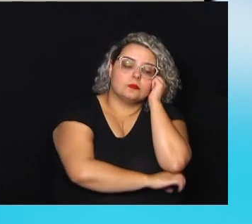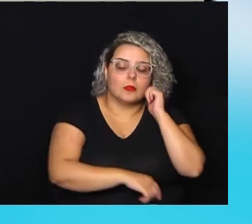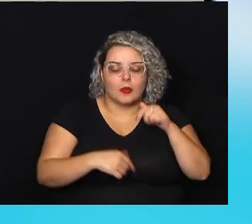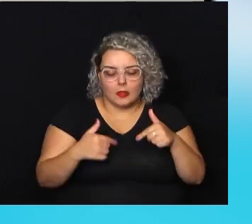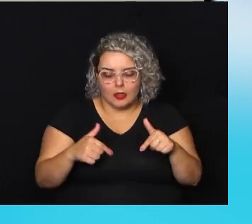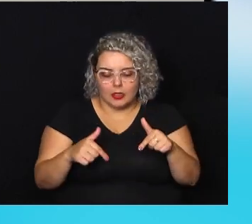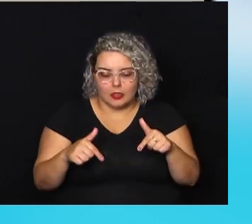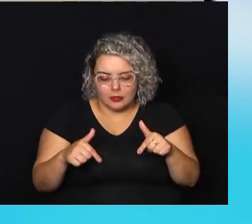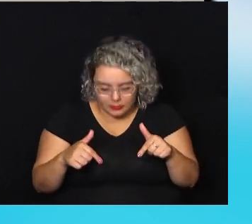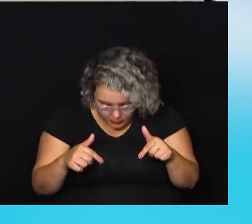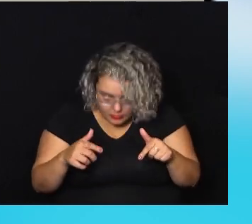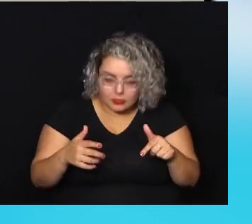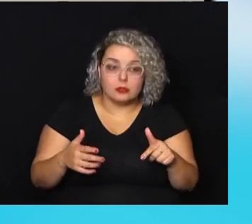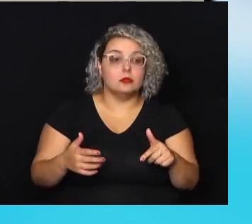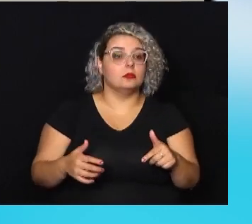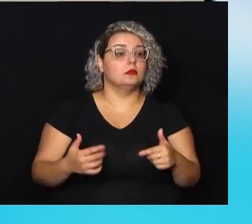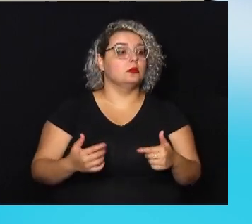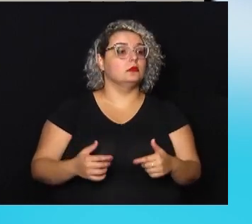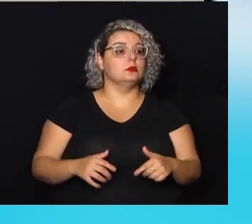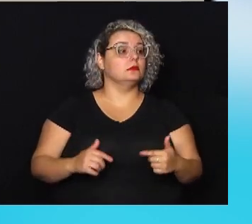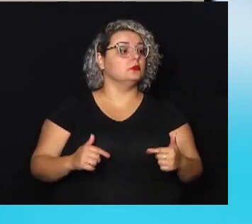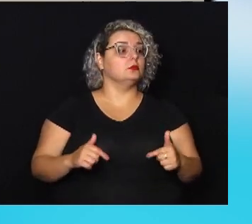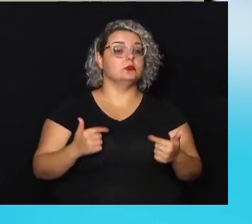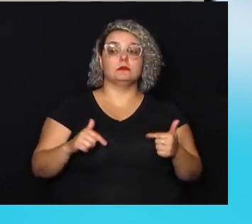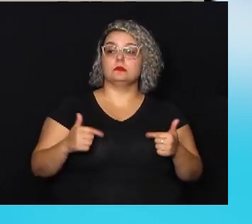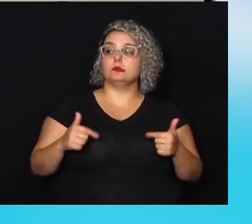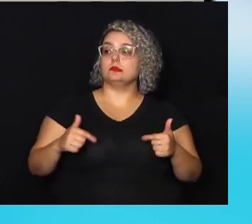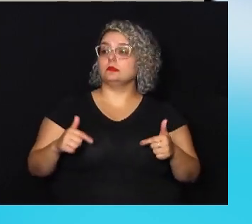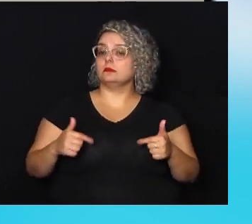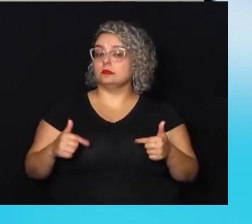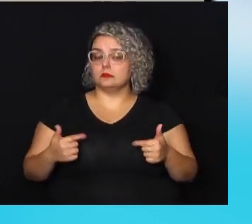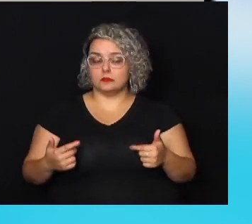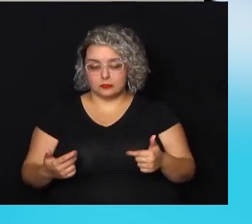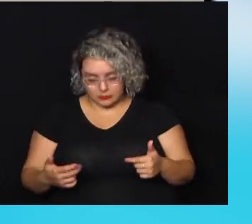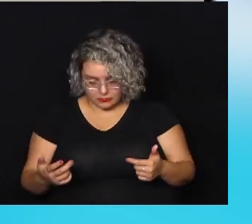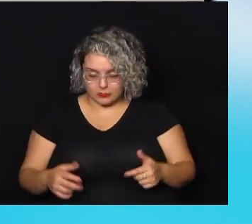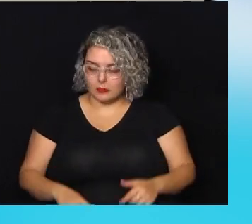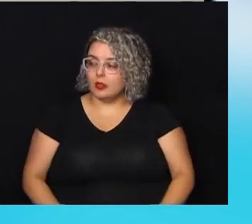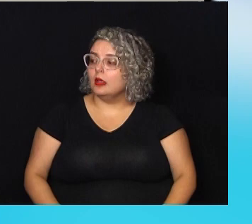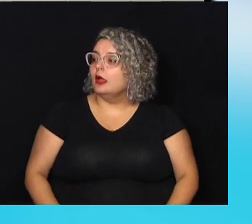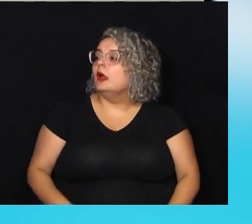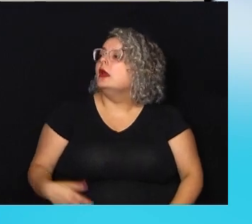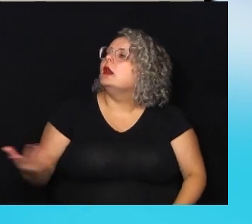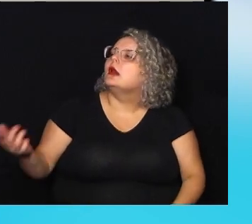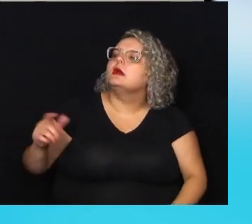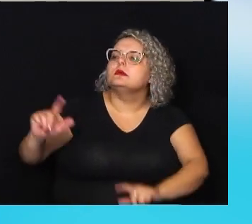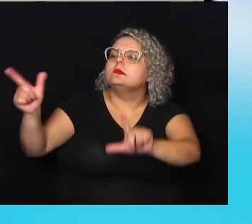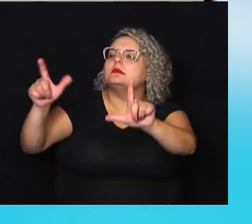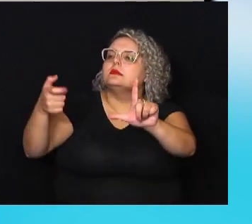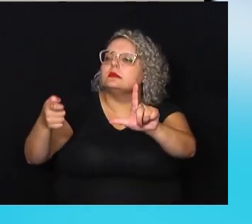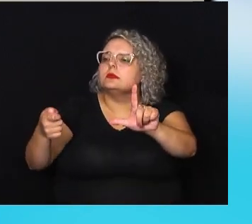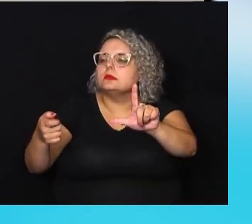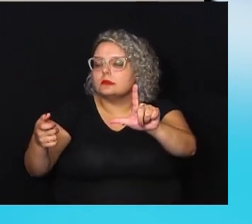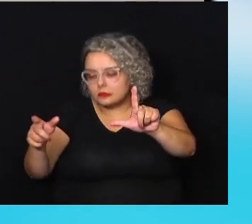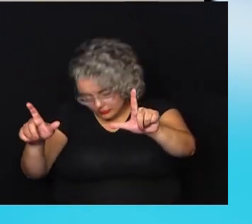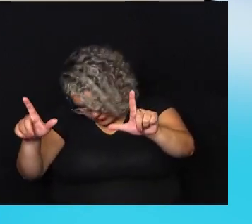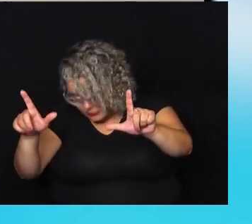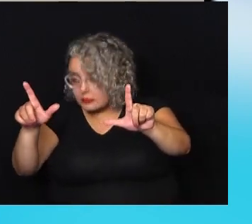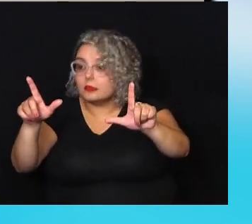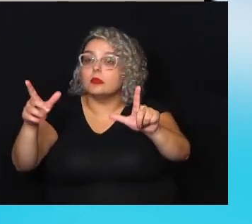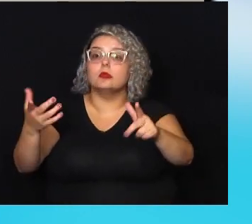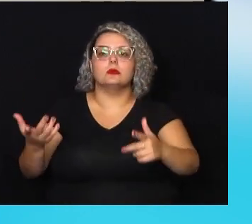chance de cochilar em determinadas situações mais monótonas. Então, se você alcança uma chance de